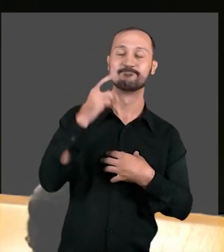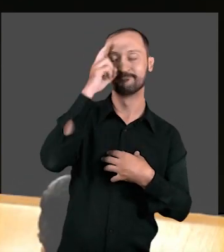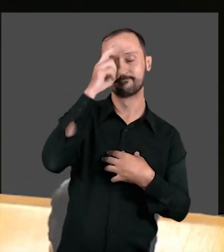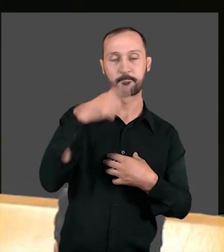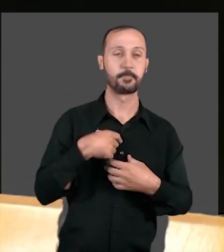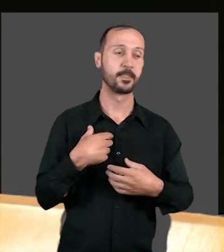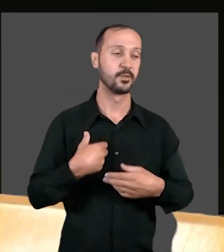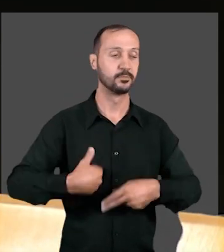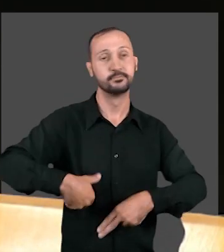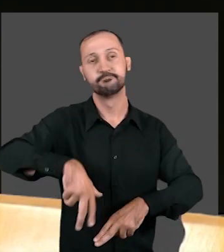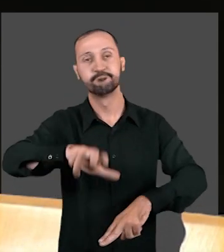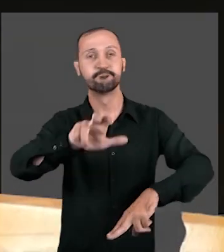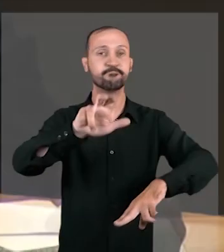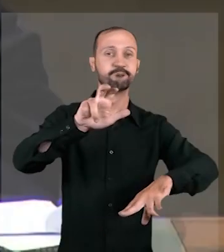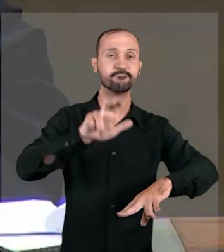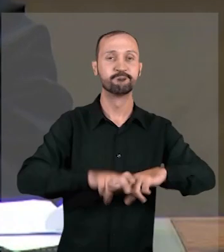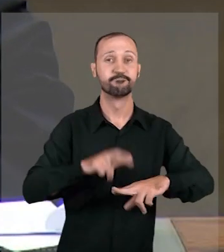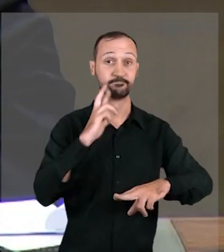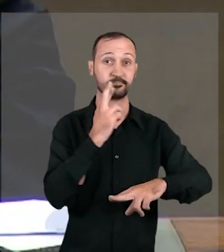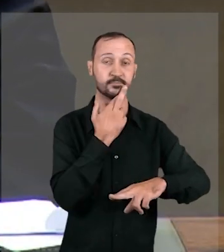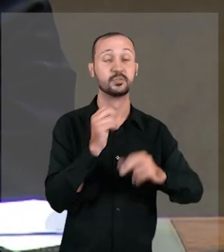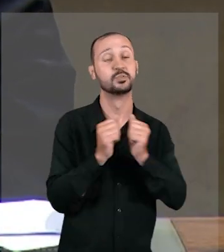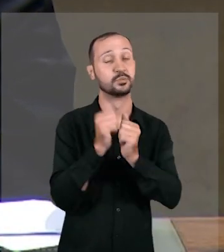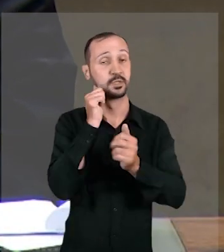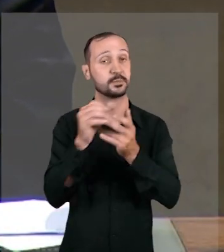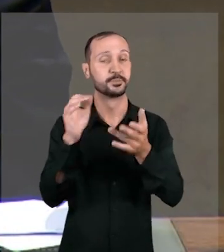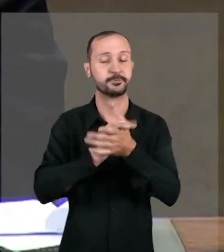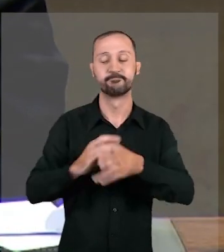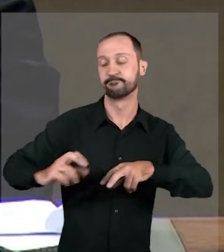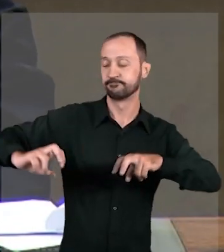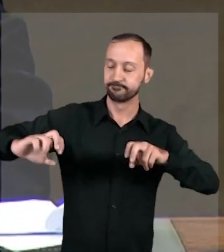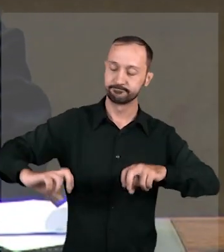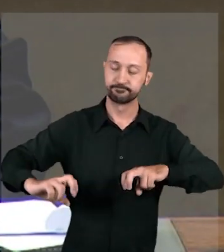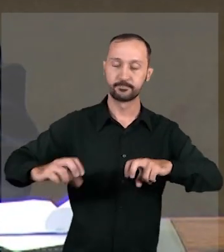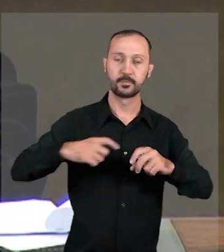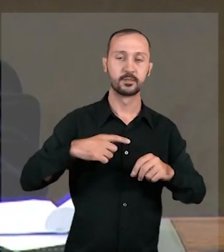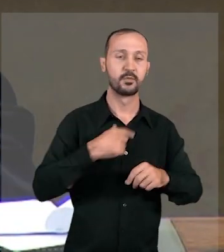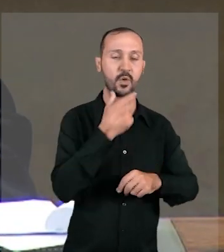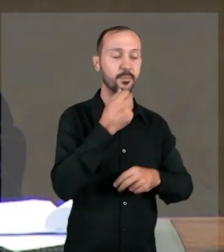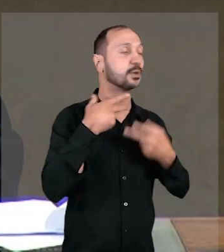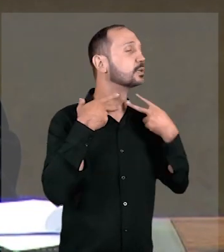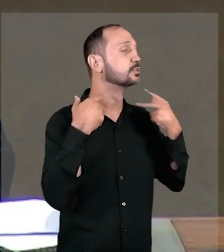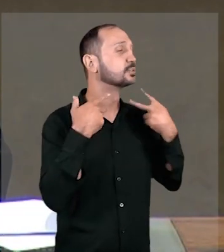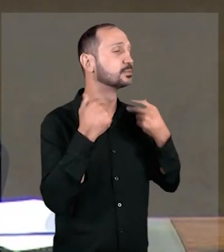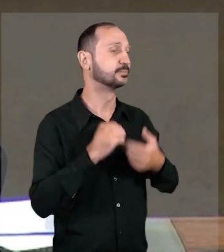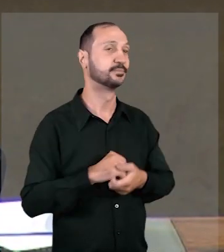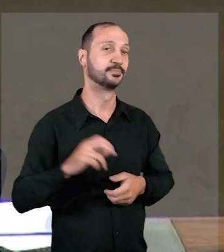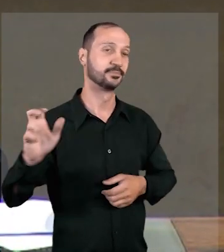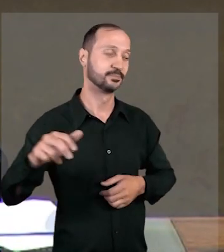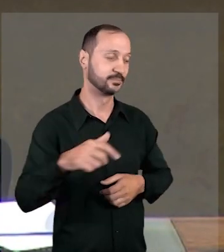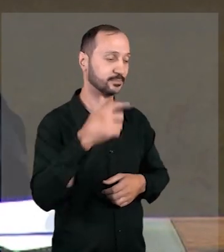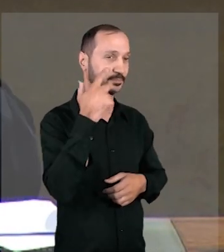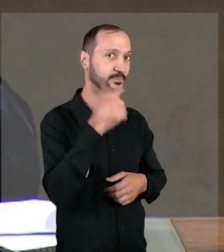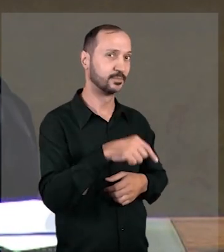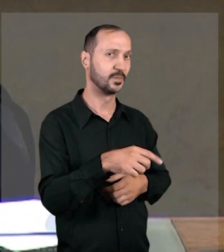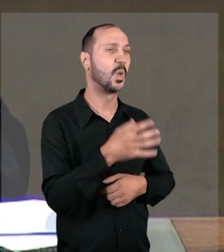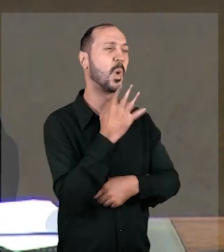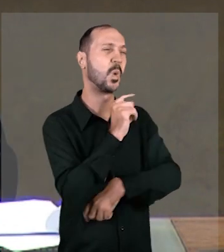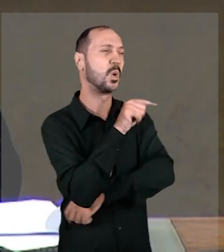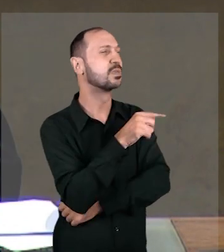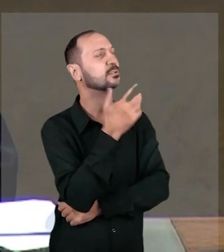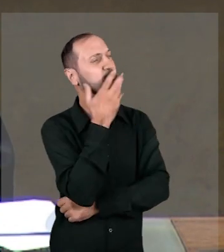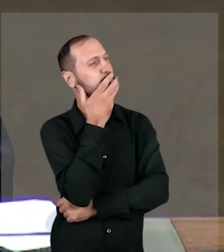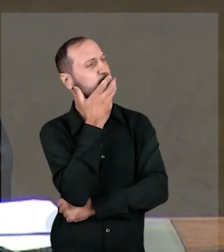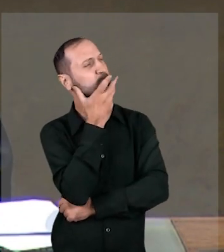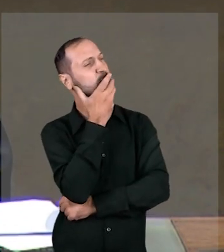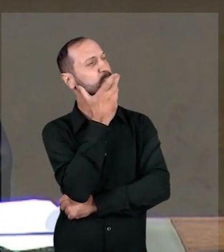Eu sentei num restaurante com a minha mulher e veio um garçom e chegou até a mesa e falou assim: eu conheço o